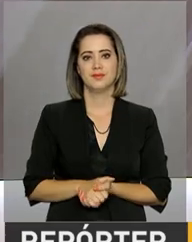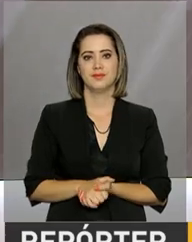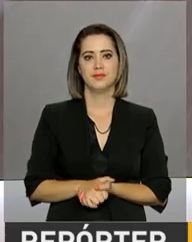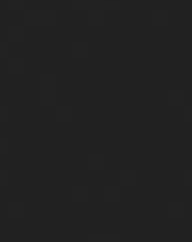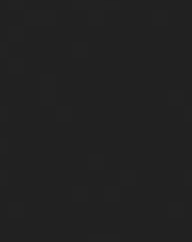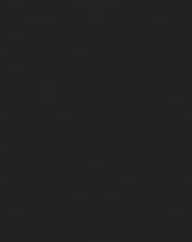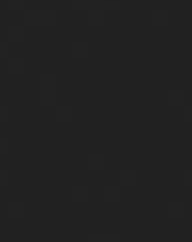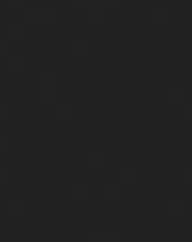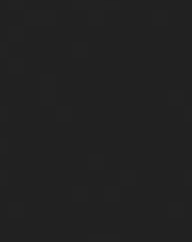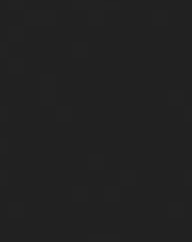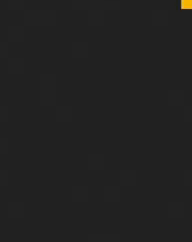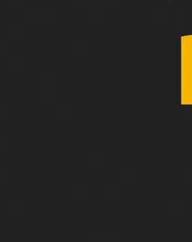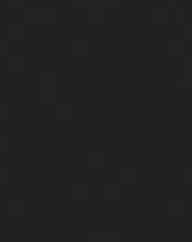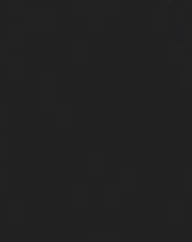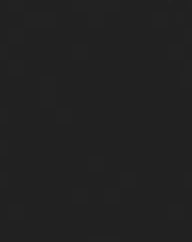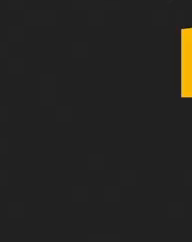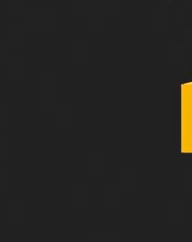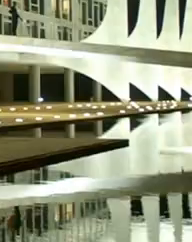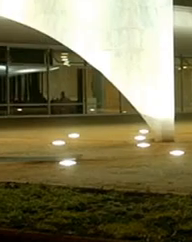federal.